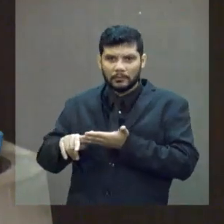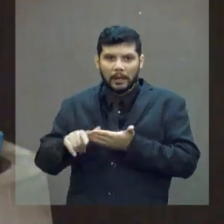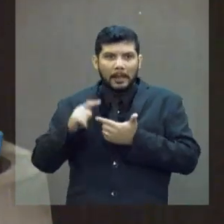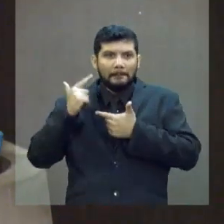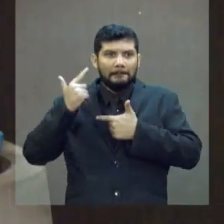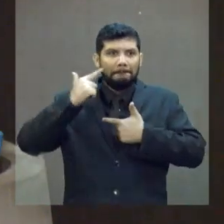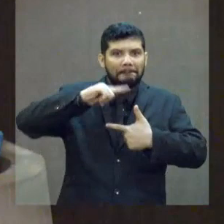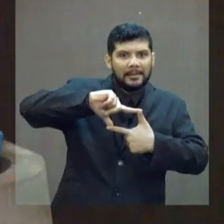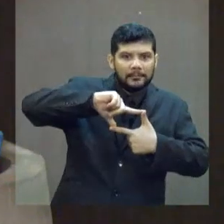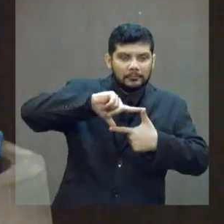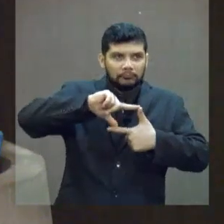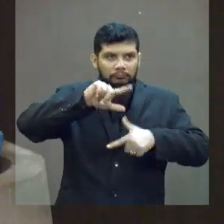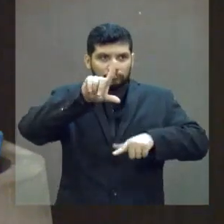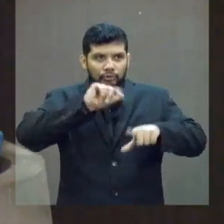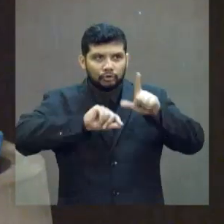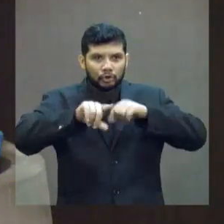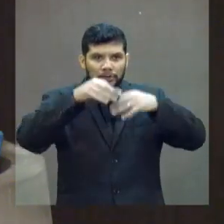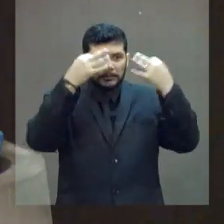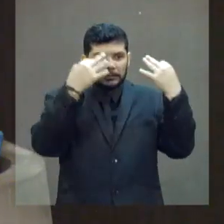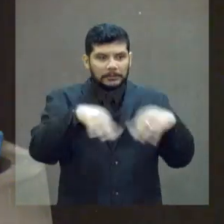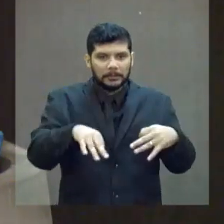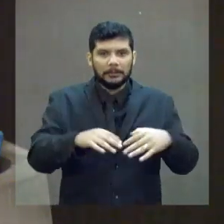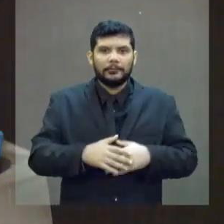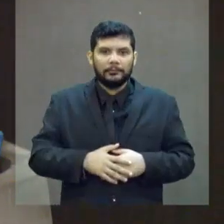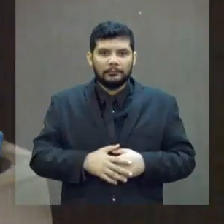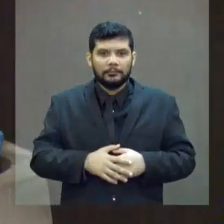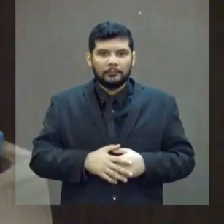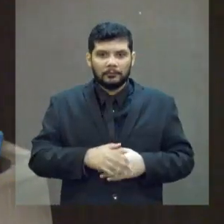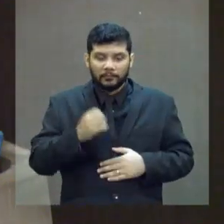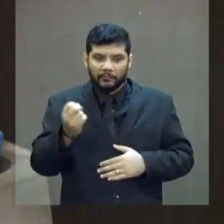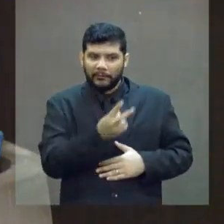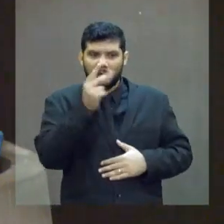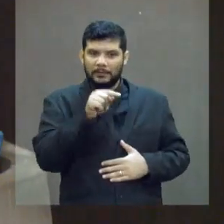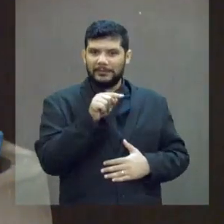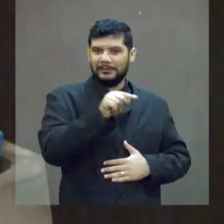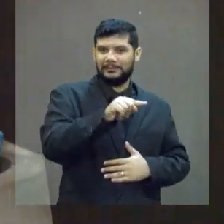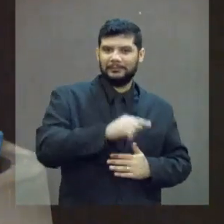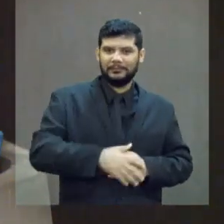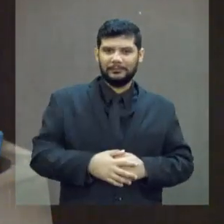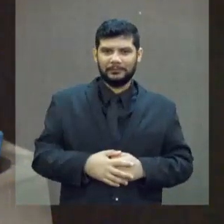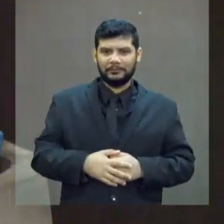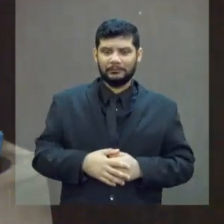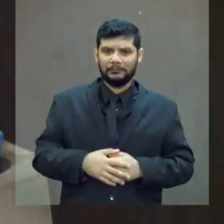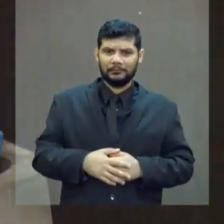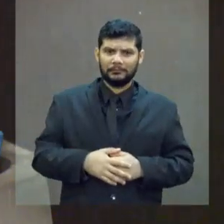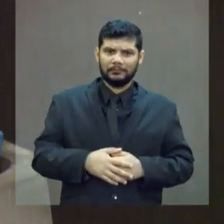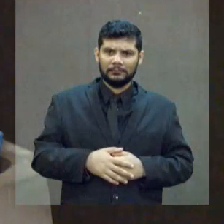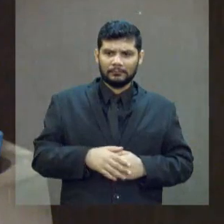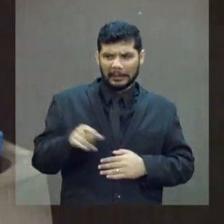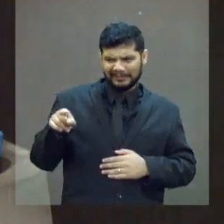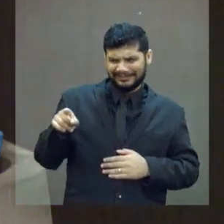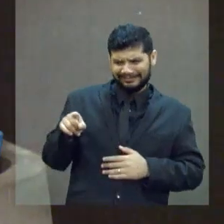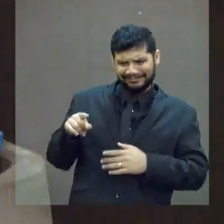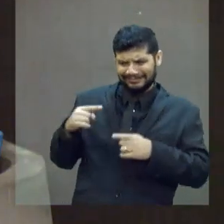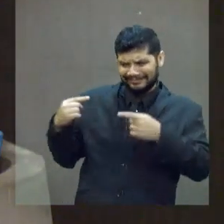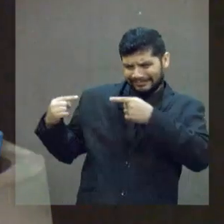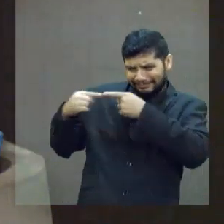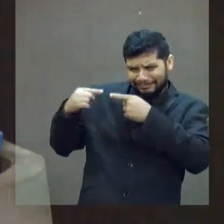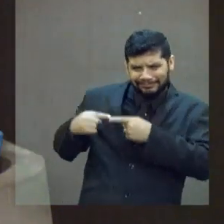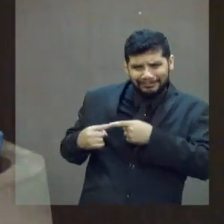daquilo que é dito normal e valoriza aquilo que é dito normal em detrimento daquilo que não se encaixa nesses